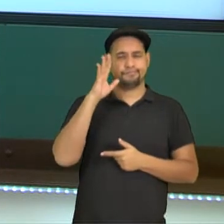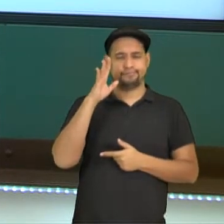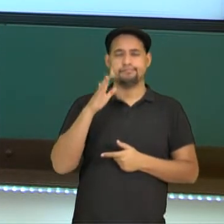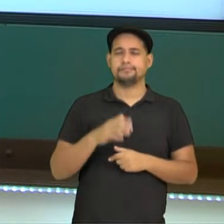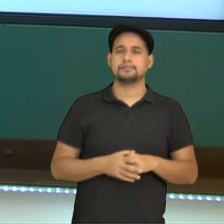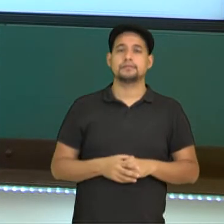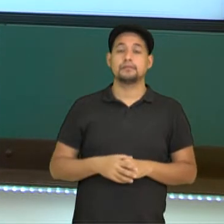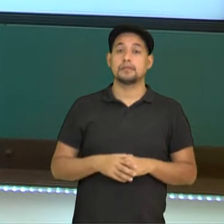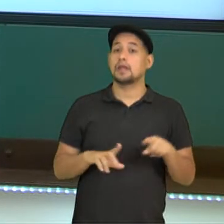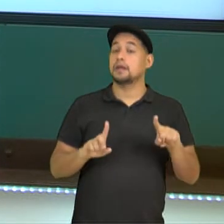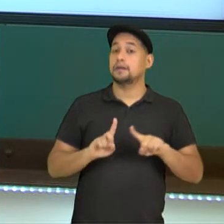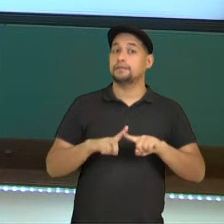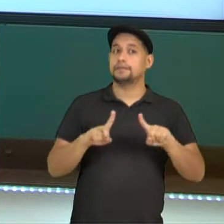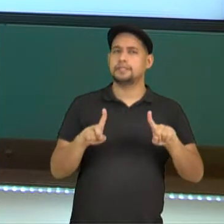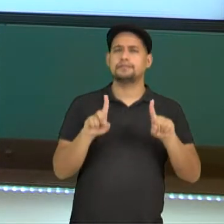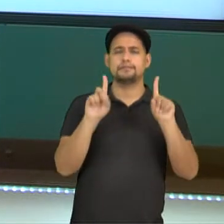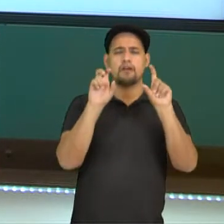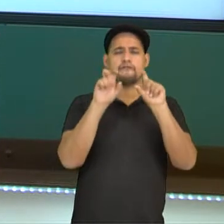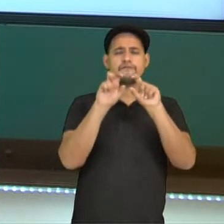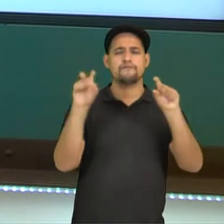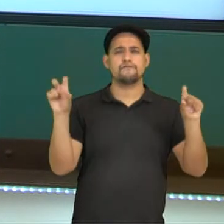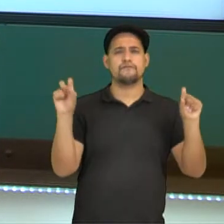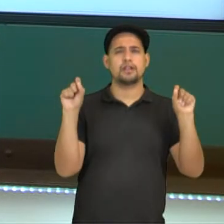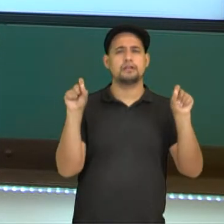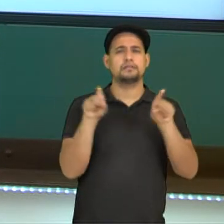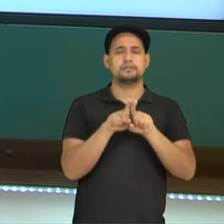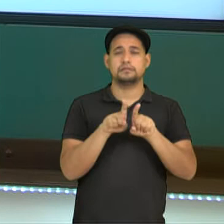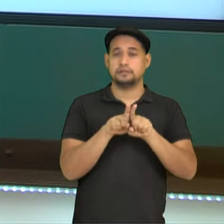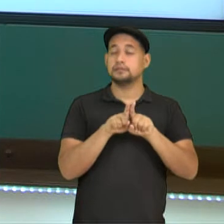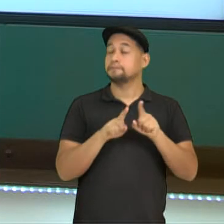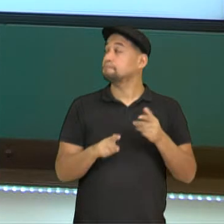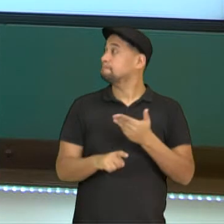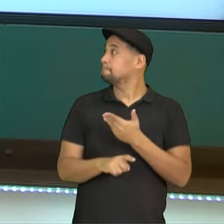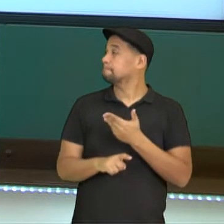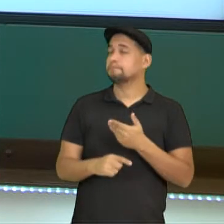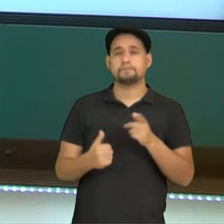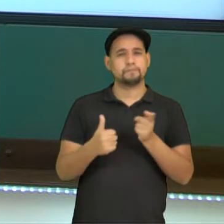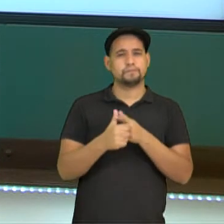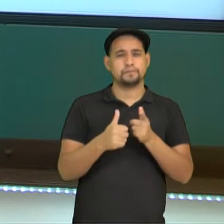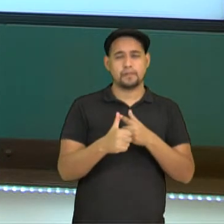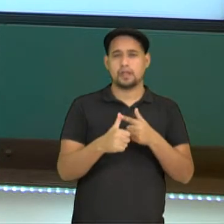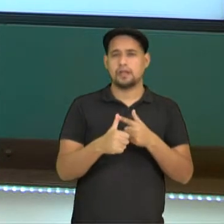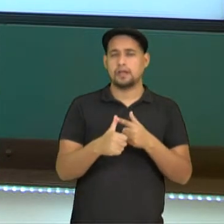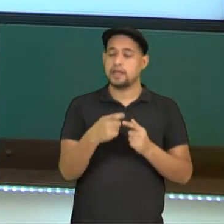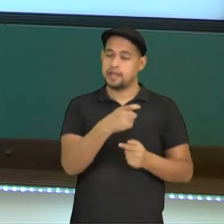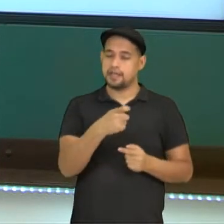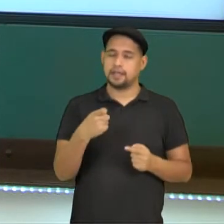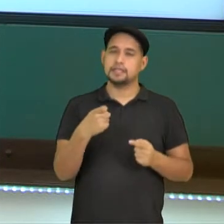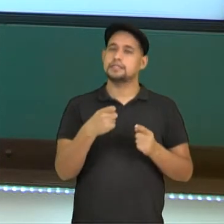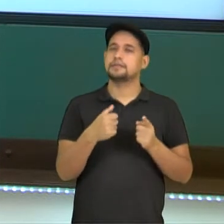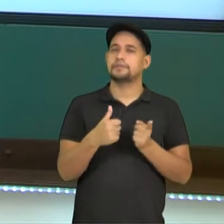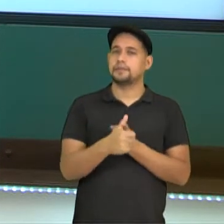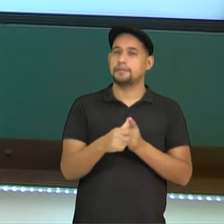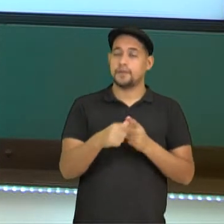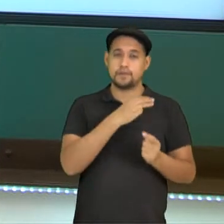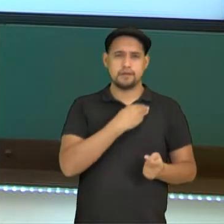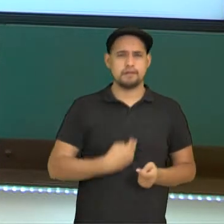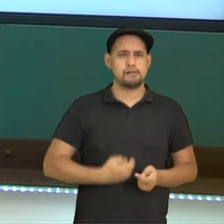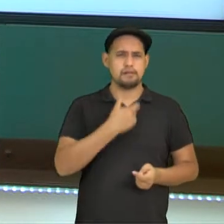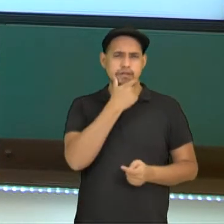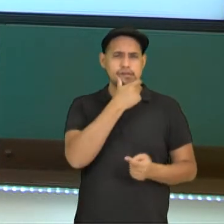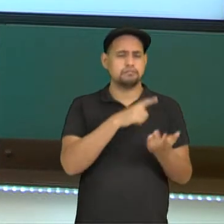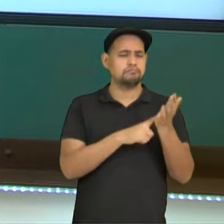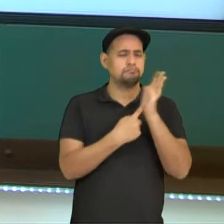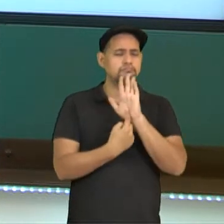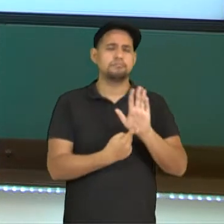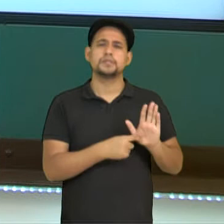cena. E aqui uma frase do Winston Churchill, ex-primeiro-ministro inglês aí no período, que mostra um pouco